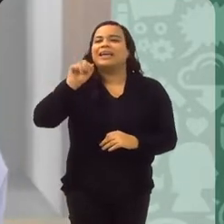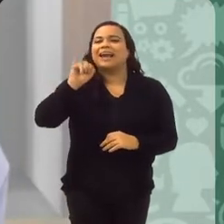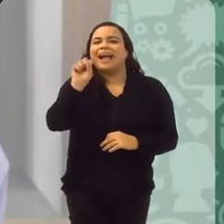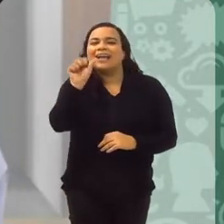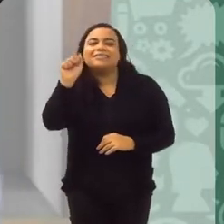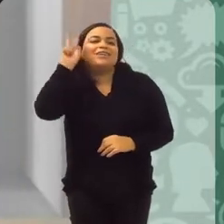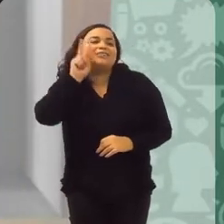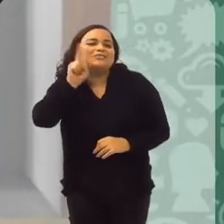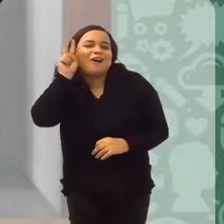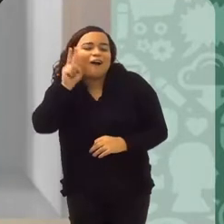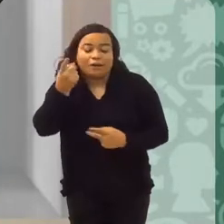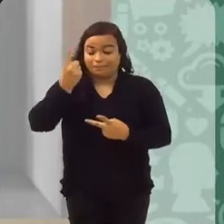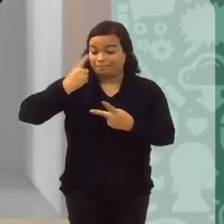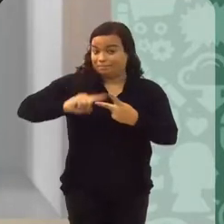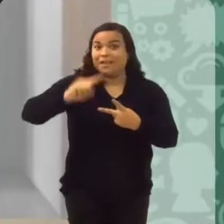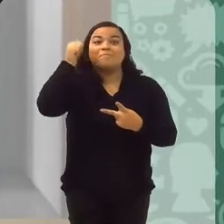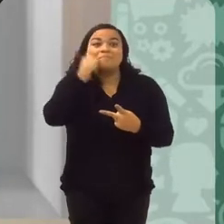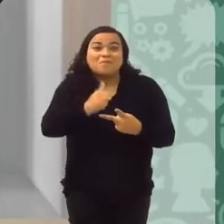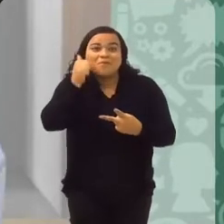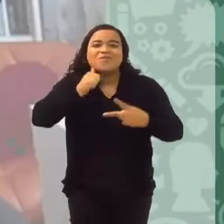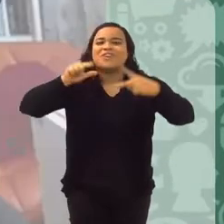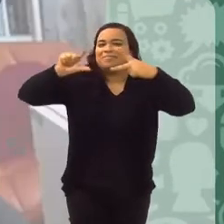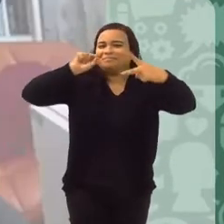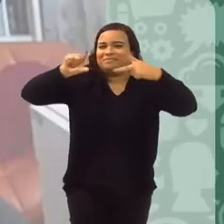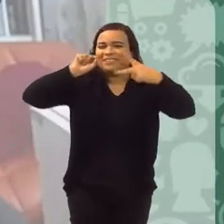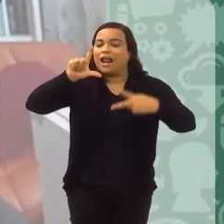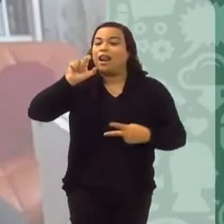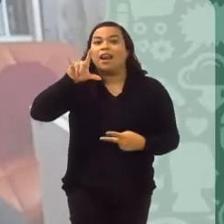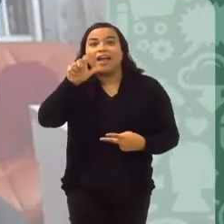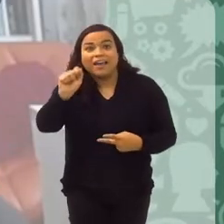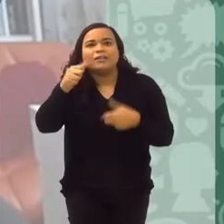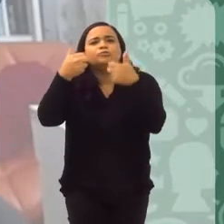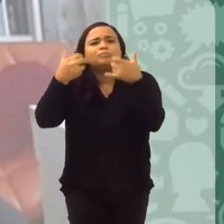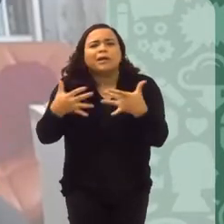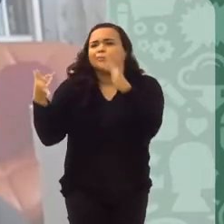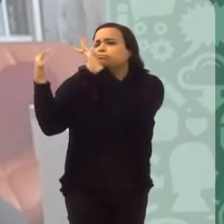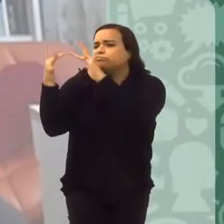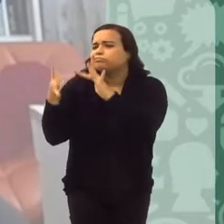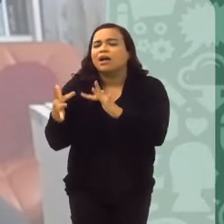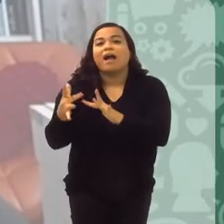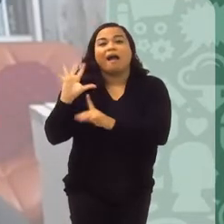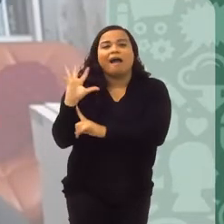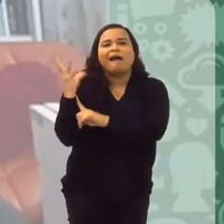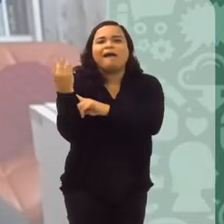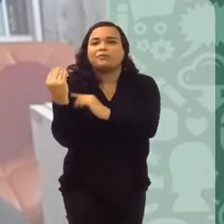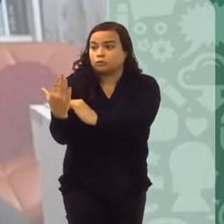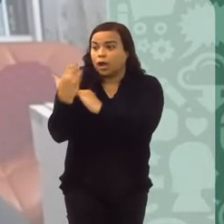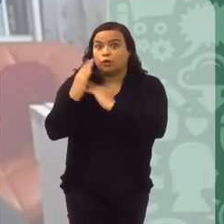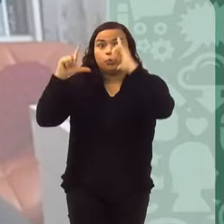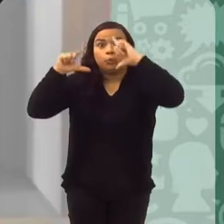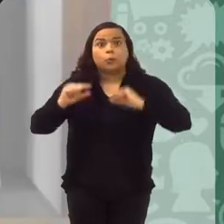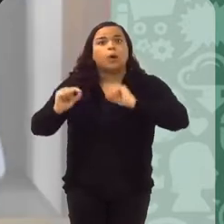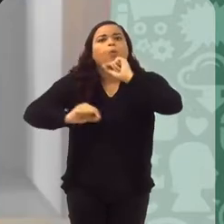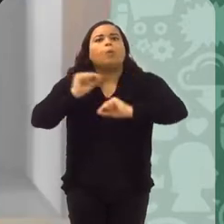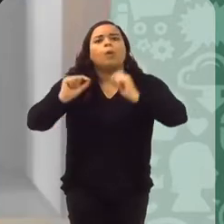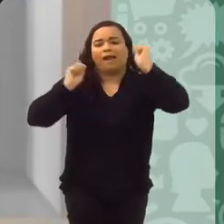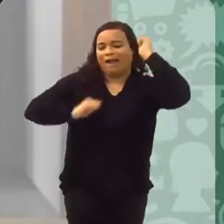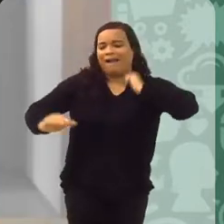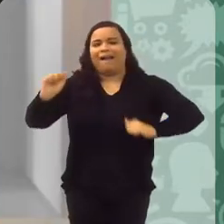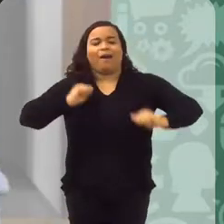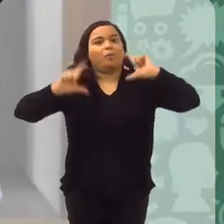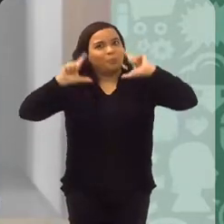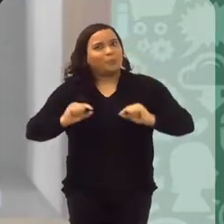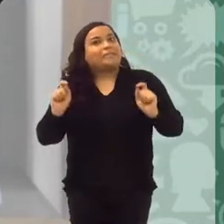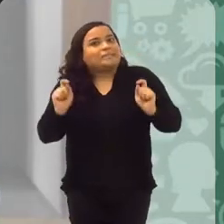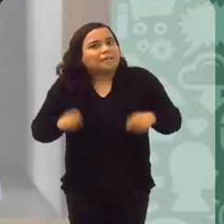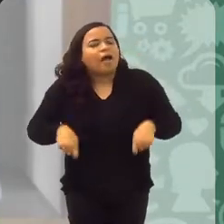também a psicanalista Leila Cristina, que indica conexões com a arte como meio de reduzir a ansiedade. E teremos